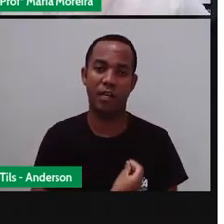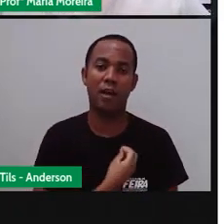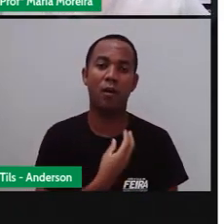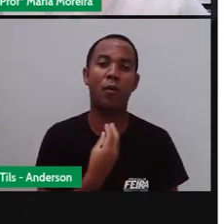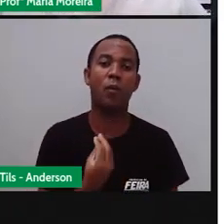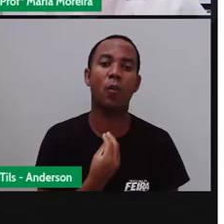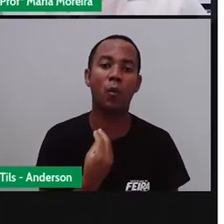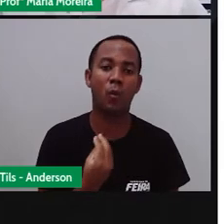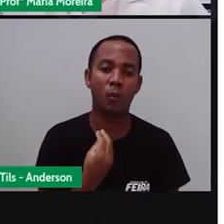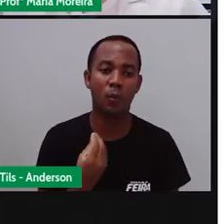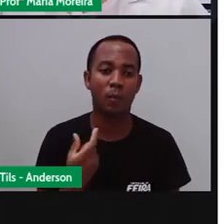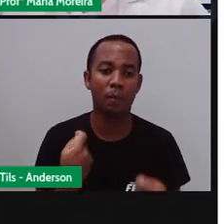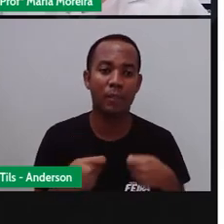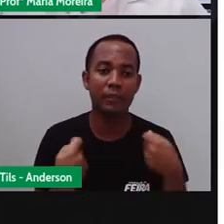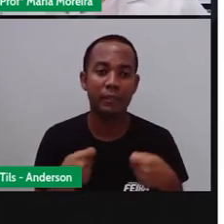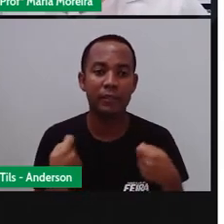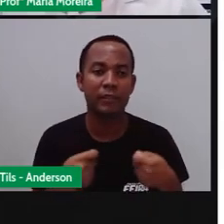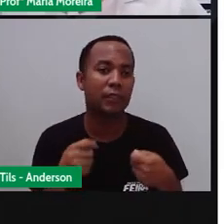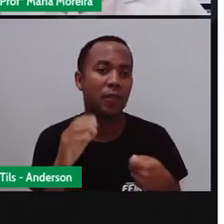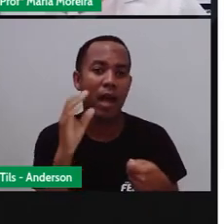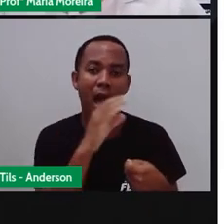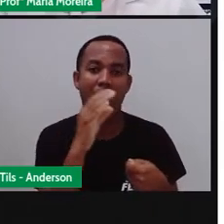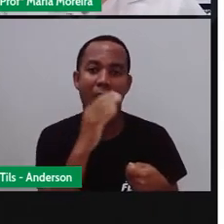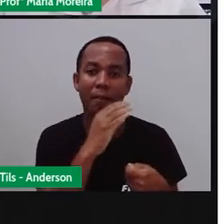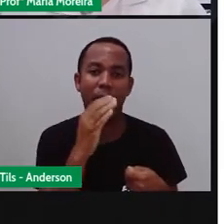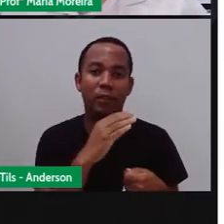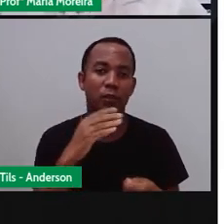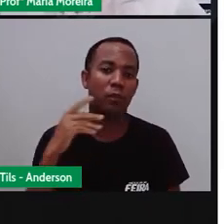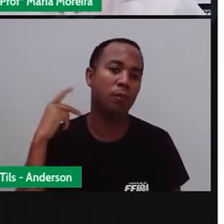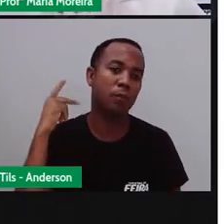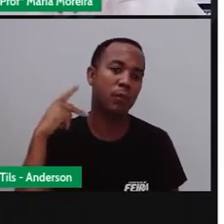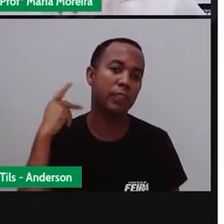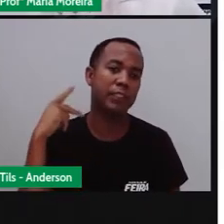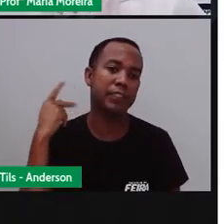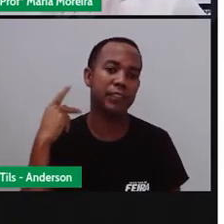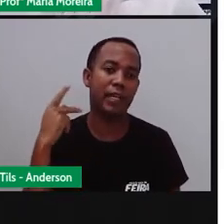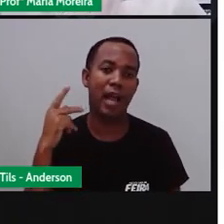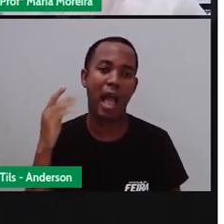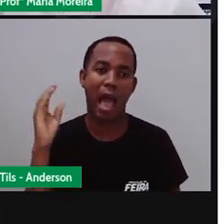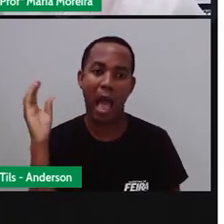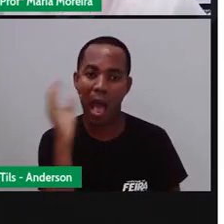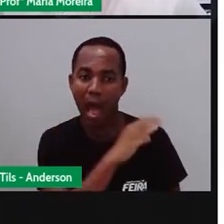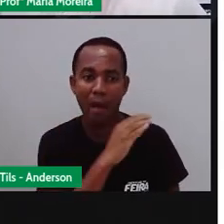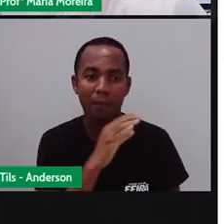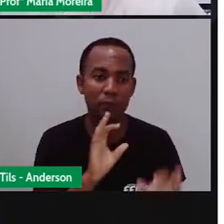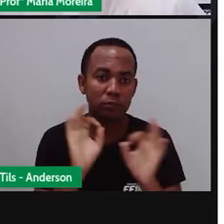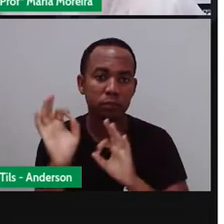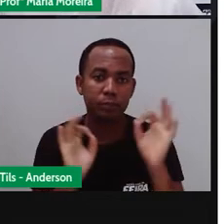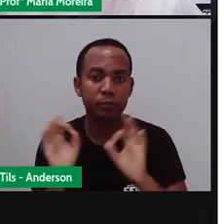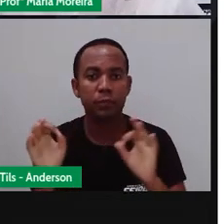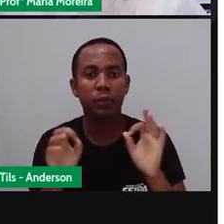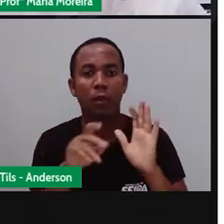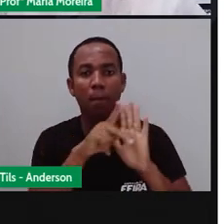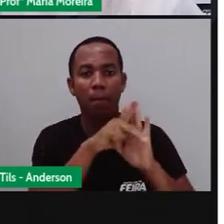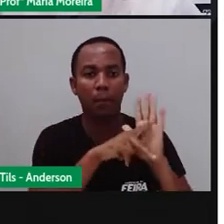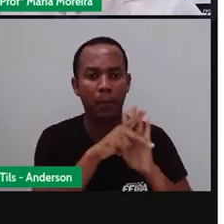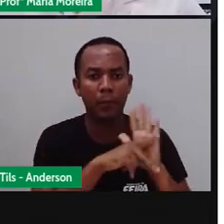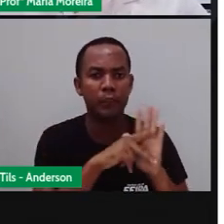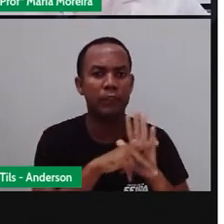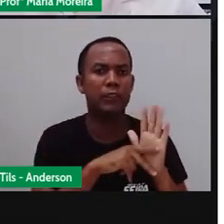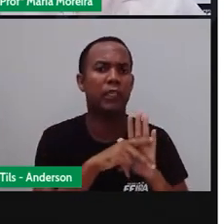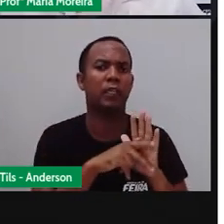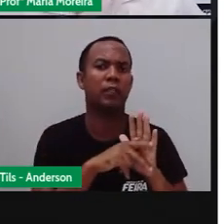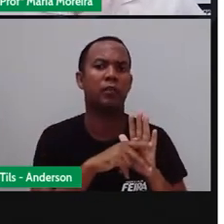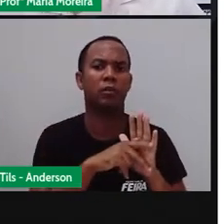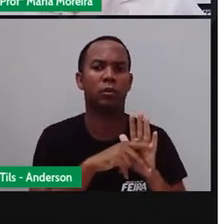natureza, necessitamos de urgente, né, criação de políticas mais eficientes, ou seja, que o município, o